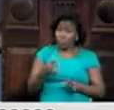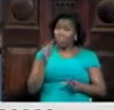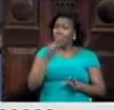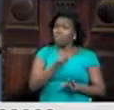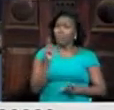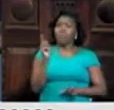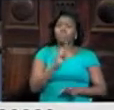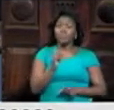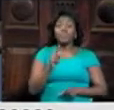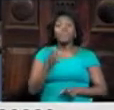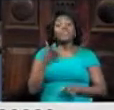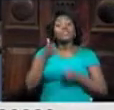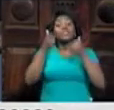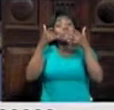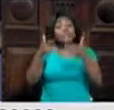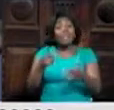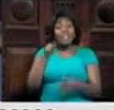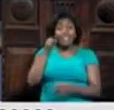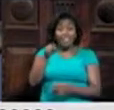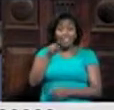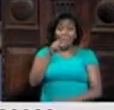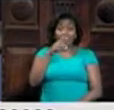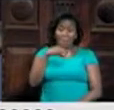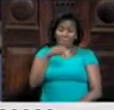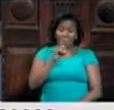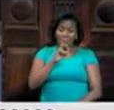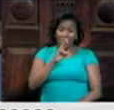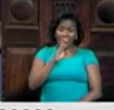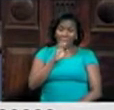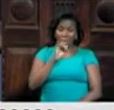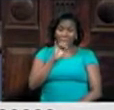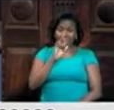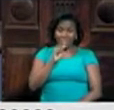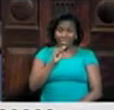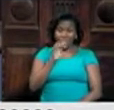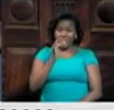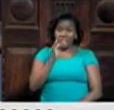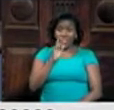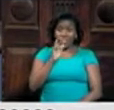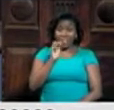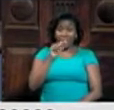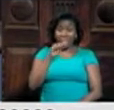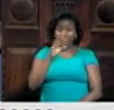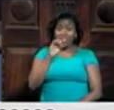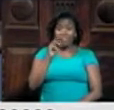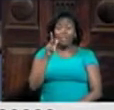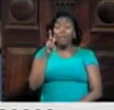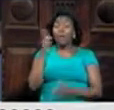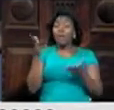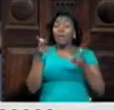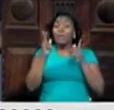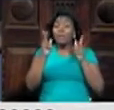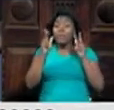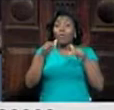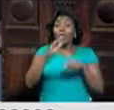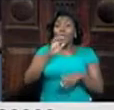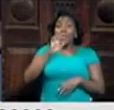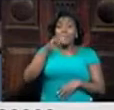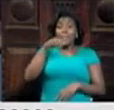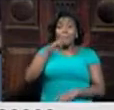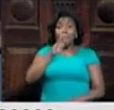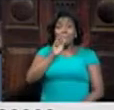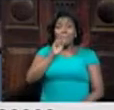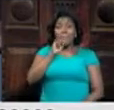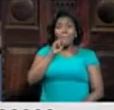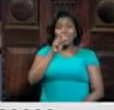especialmente ao senhor Moreira Franco, que hoje é quase que o embaixador do Estado do Rio de Janeiro na republiqueta